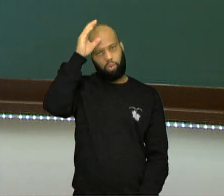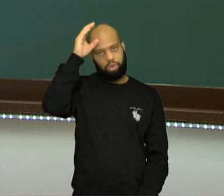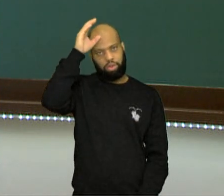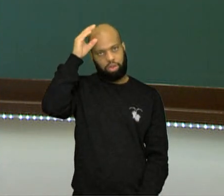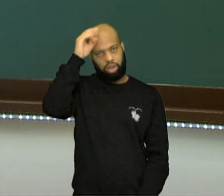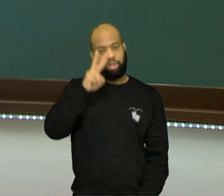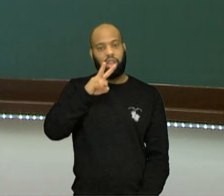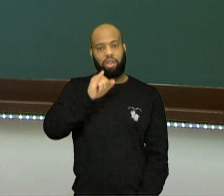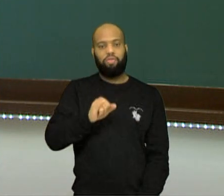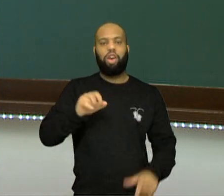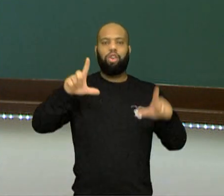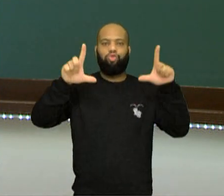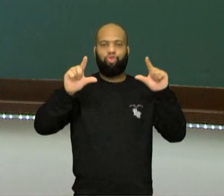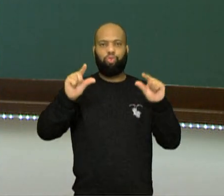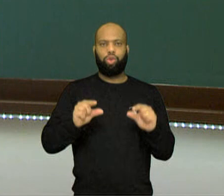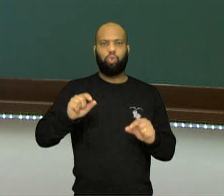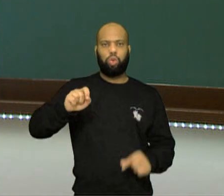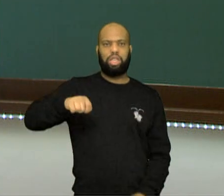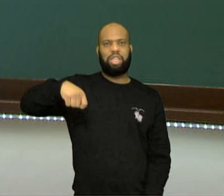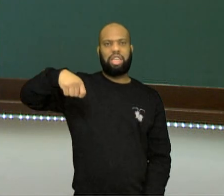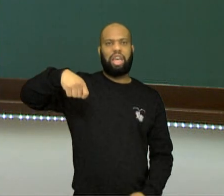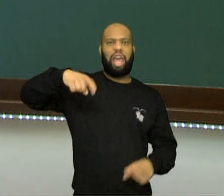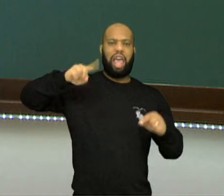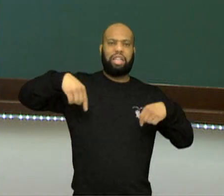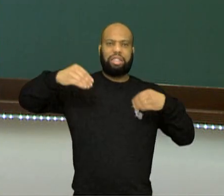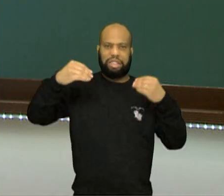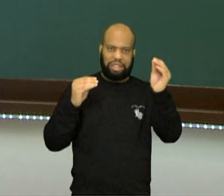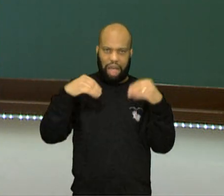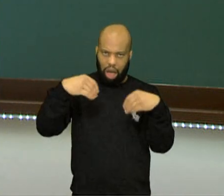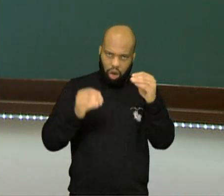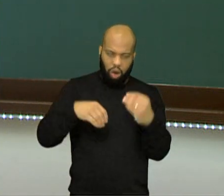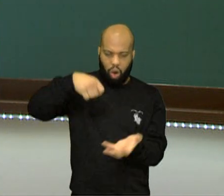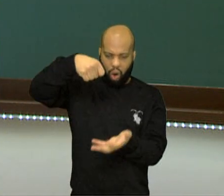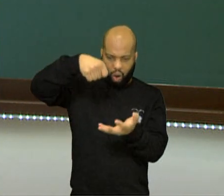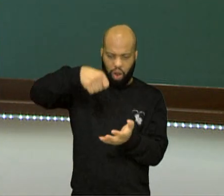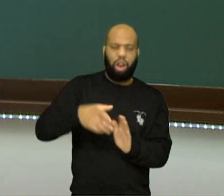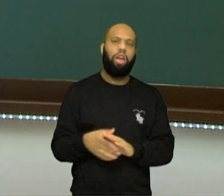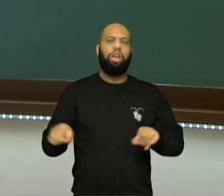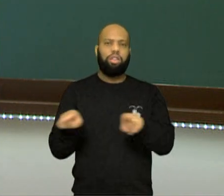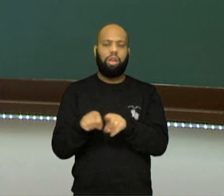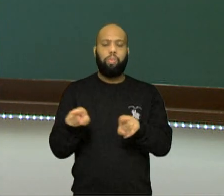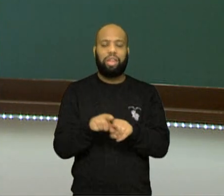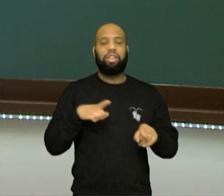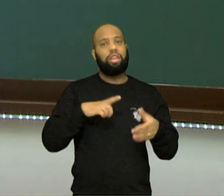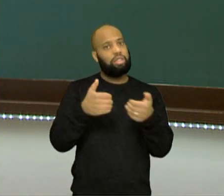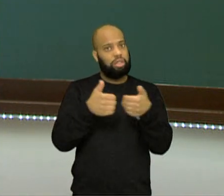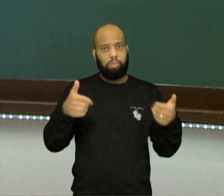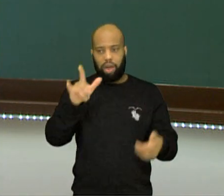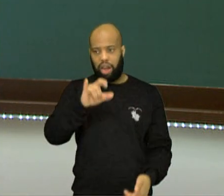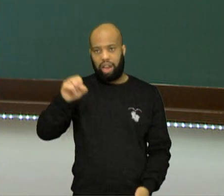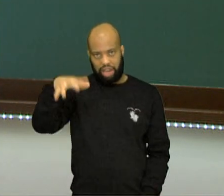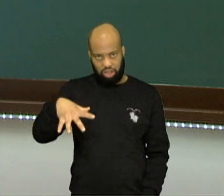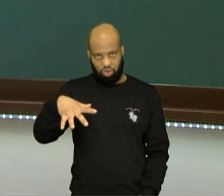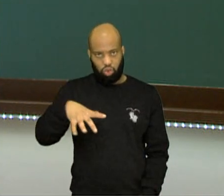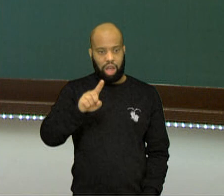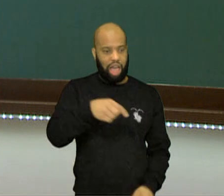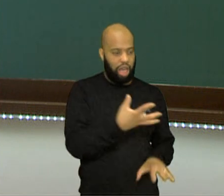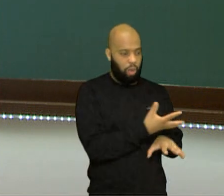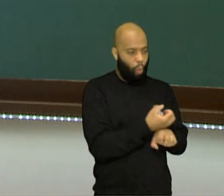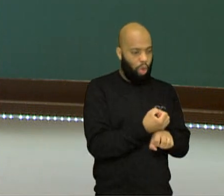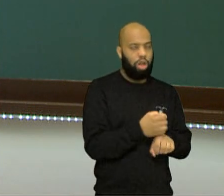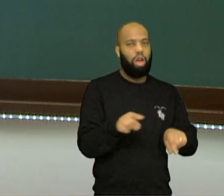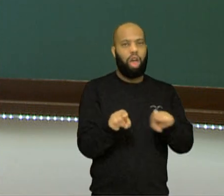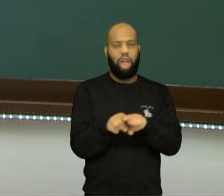esses resíduos, a separação do lixo em lixo seco e úmido já é outro